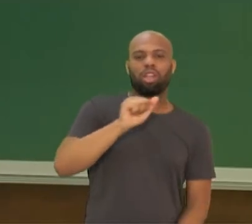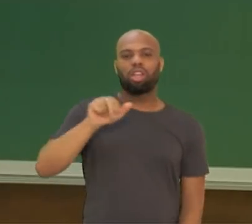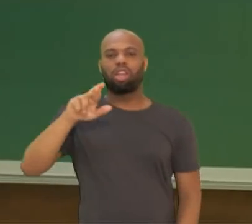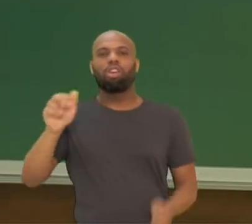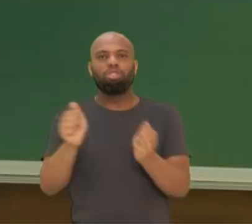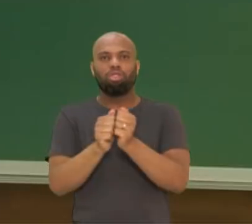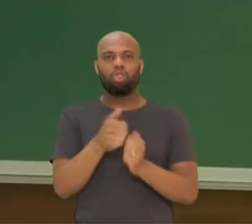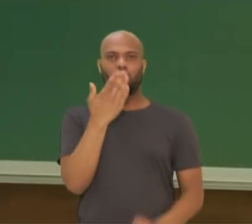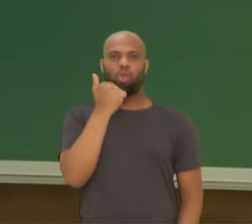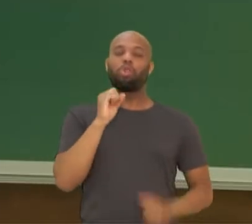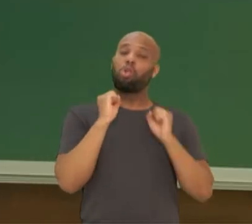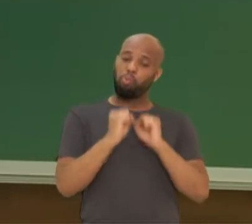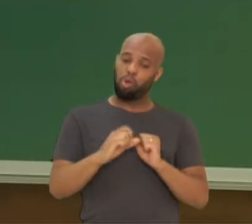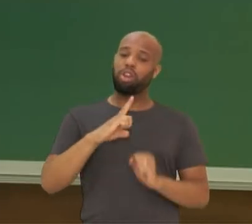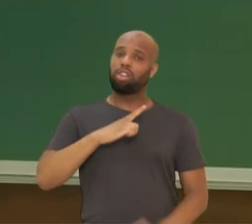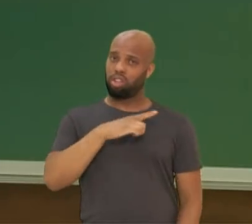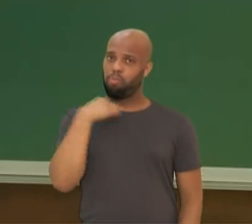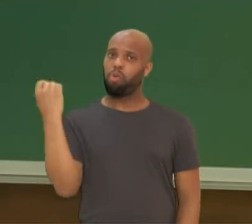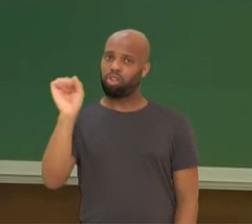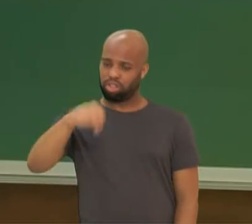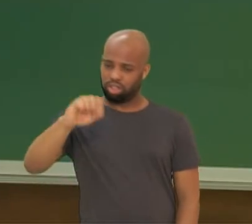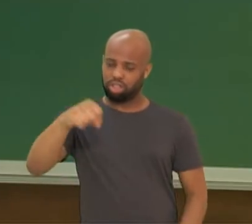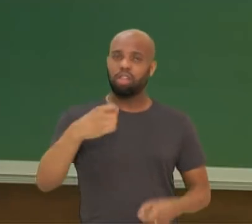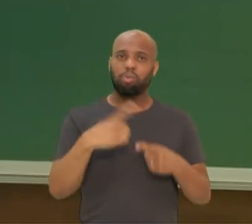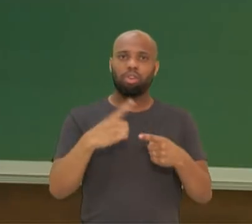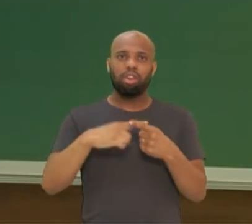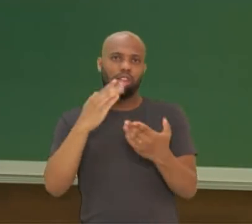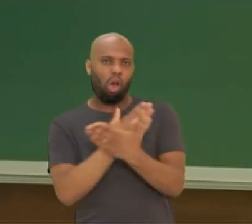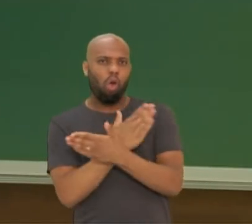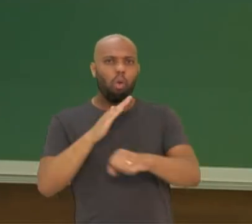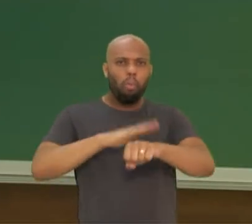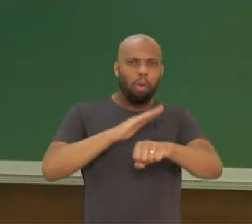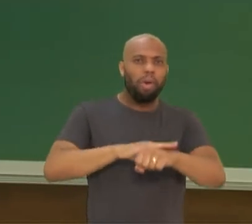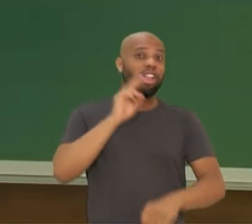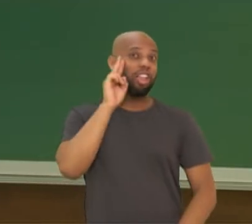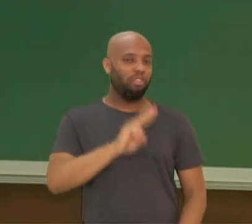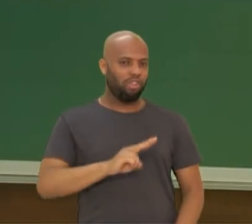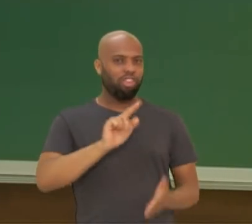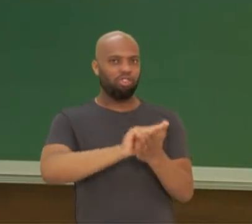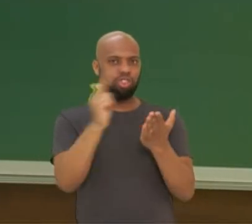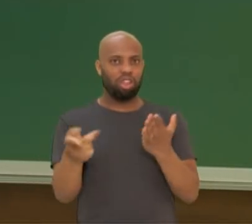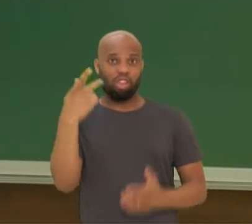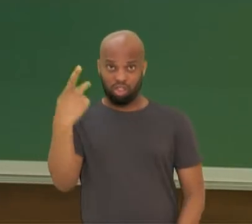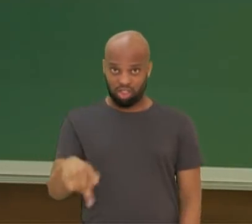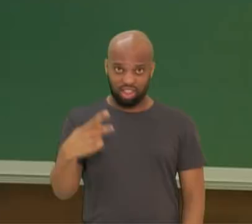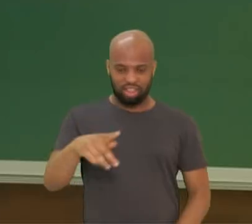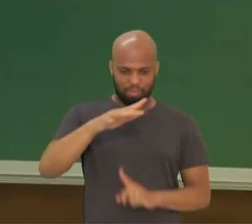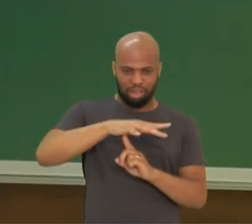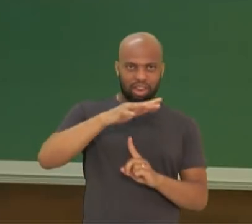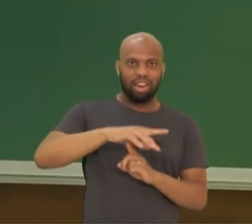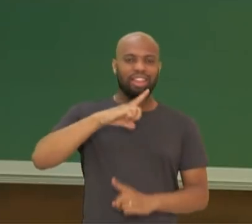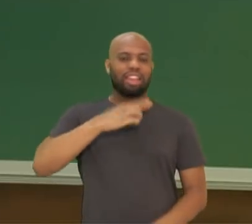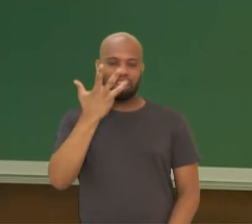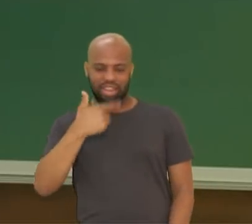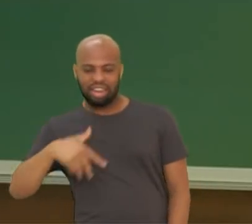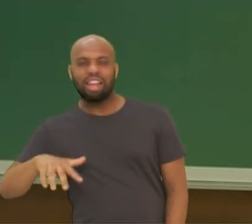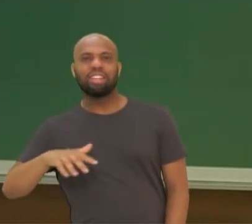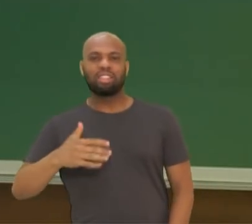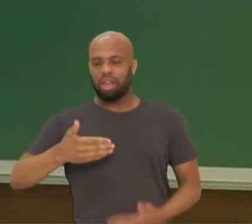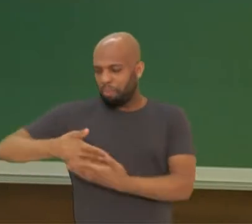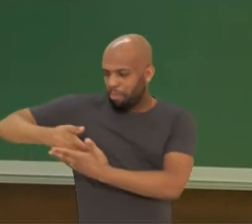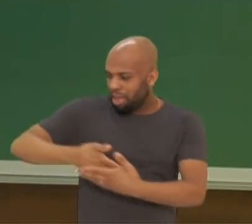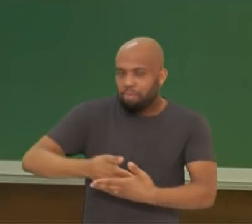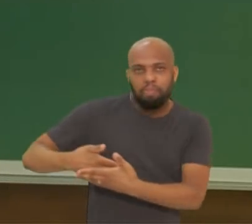pode provocar, inclusive, mortes, né? Às vezes a gente acompanha no jornal aqui do nosso estado crianças